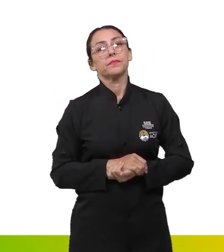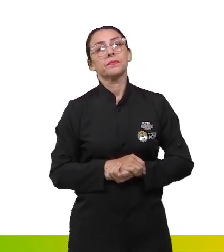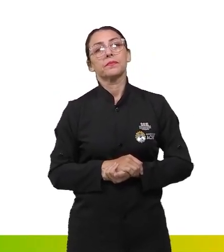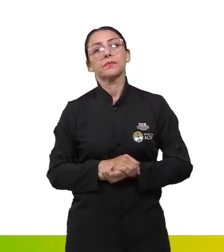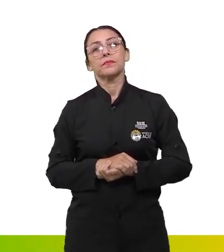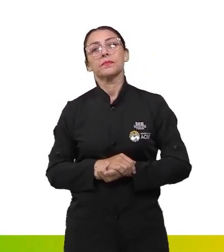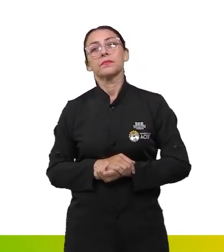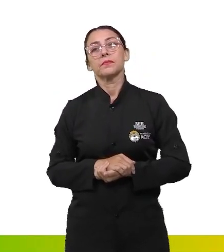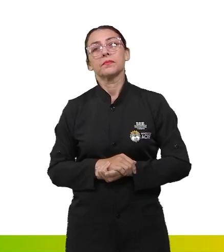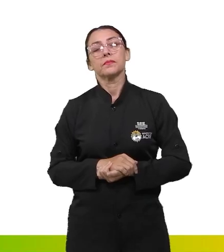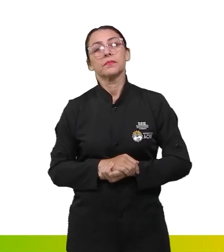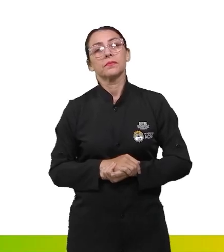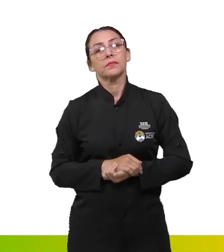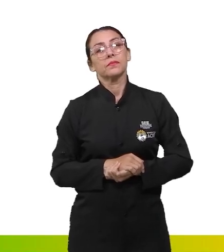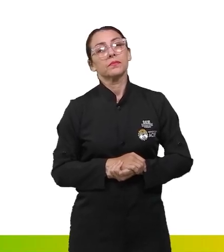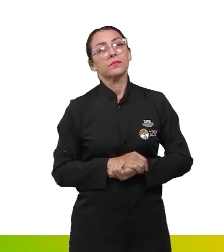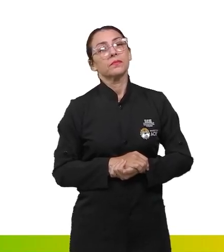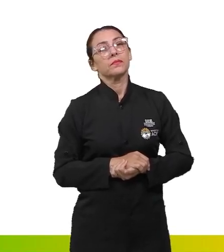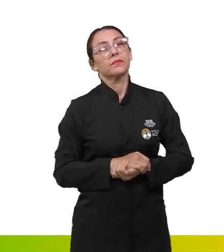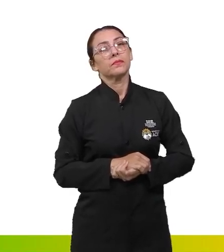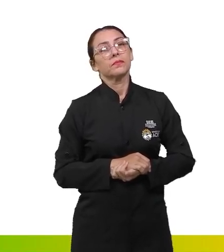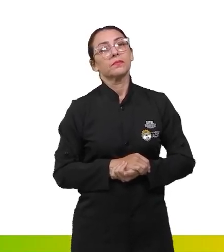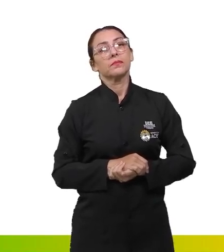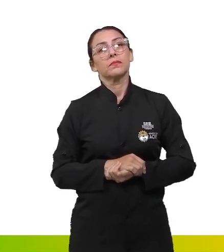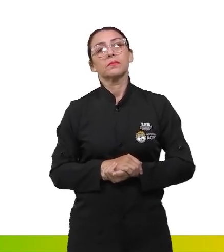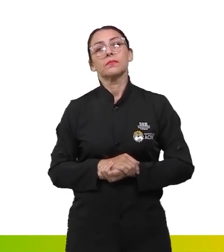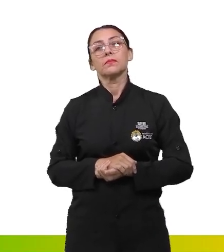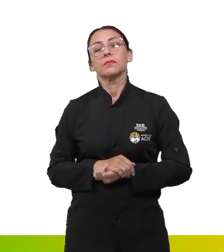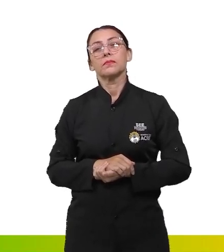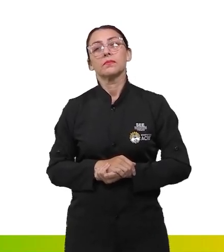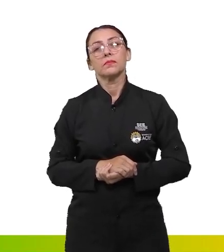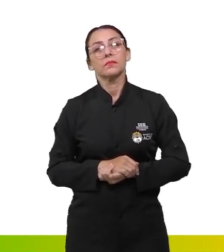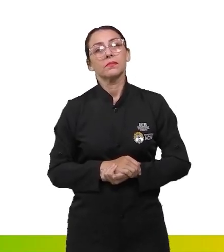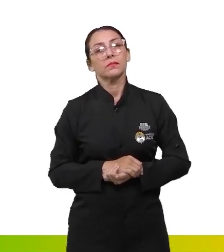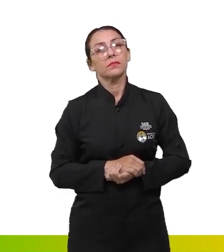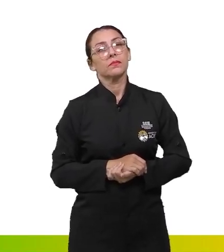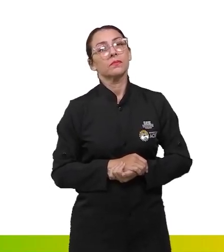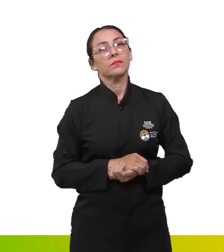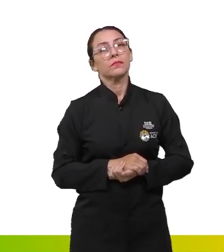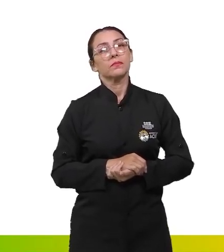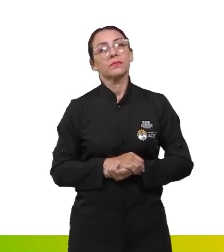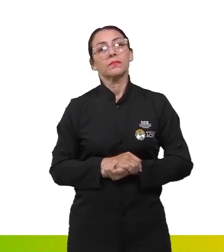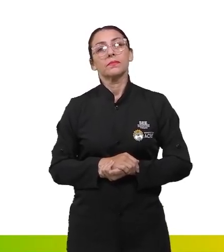Caminhar. Está no infinitivo aqui, tá? Aqui, por exemplo.